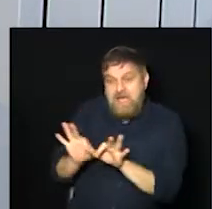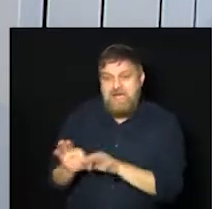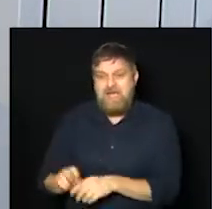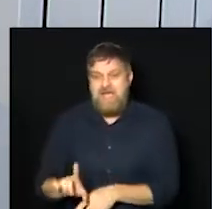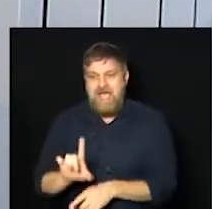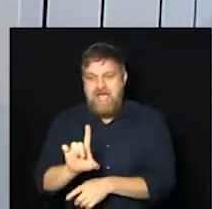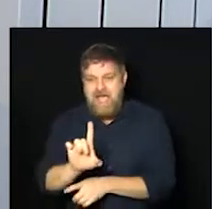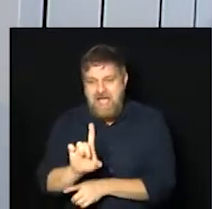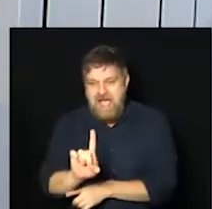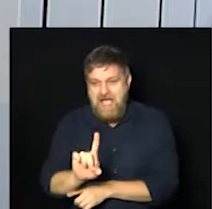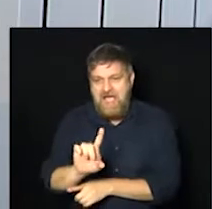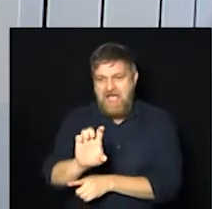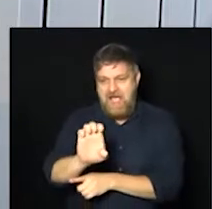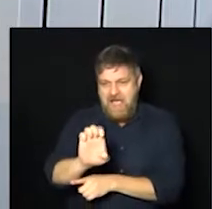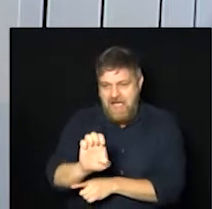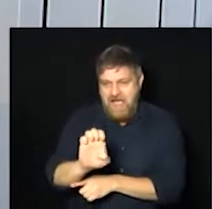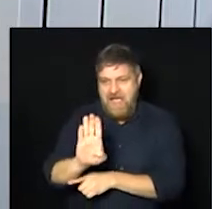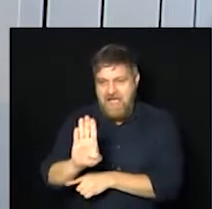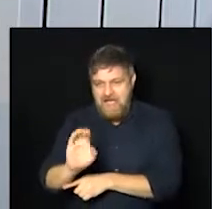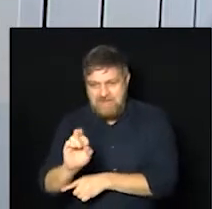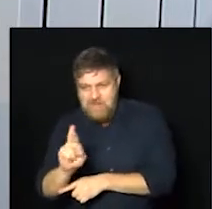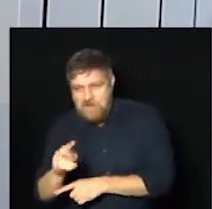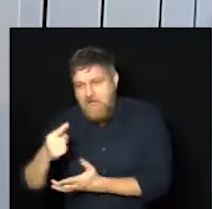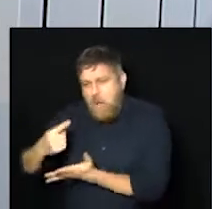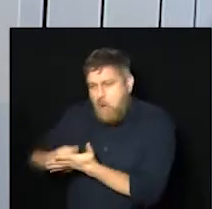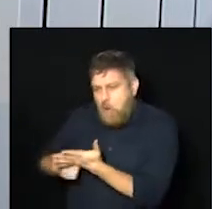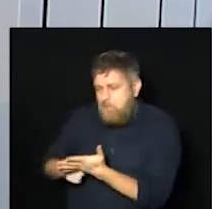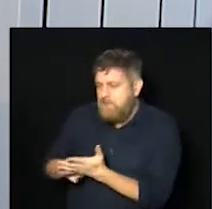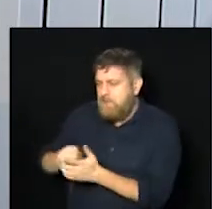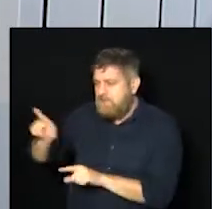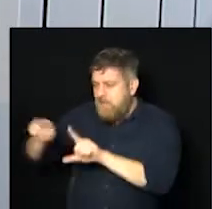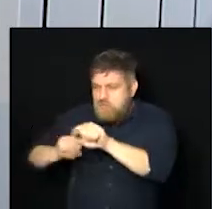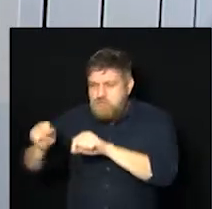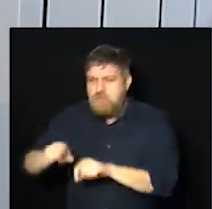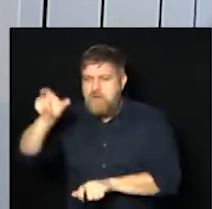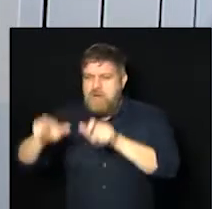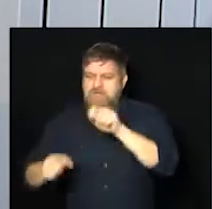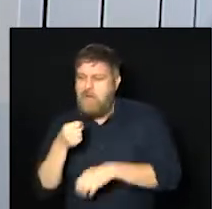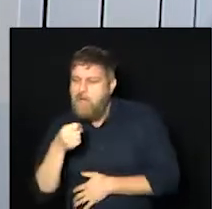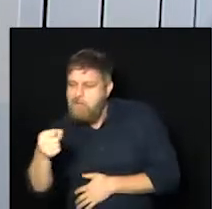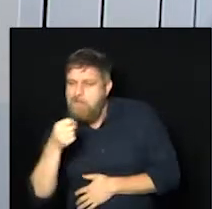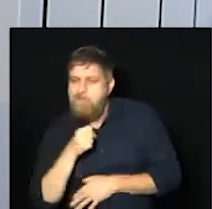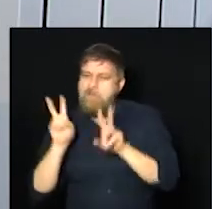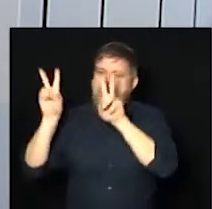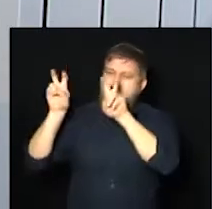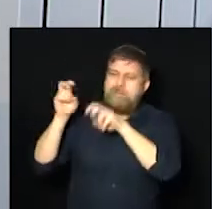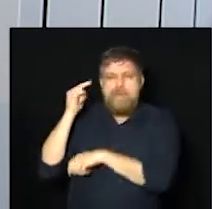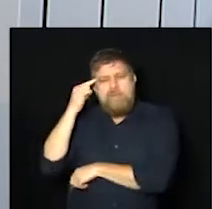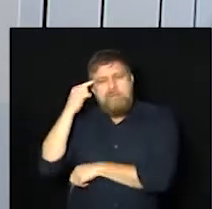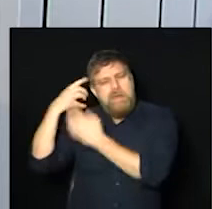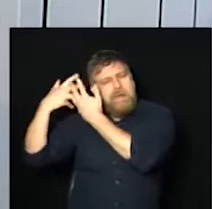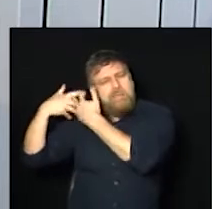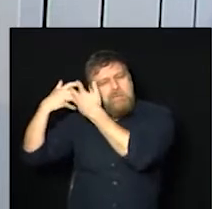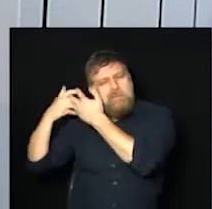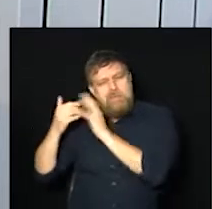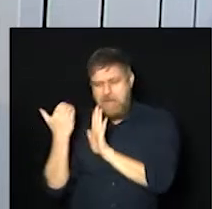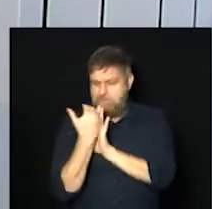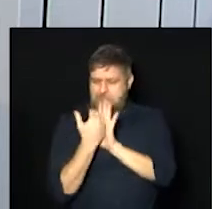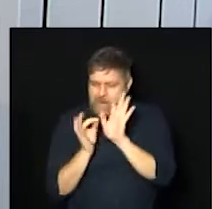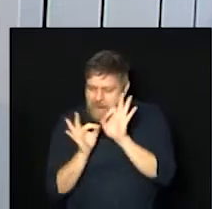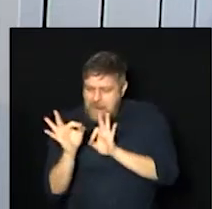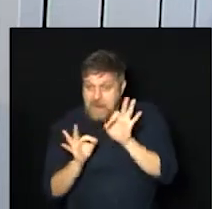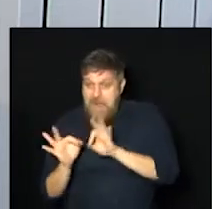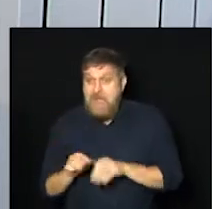Débora Liz. Além de marcar as entrevistas, pensar em temas aqui para o programa, fazer todas as planilhas,